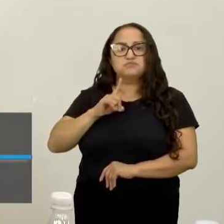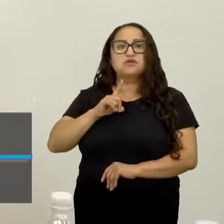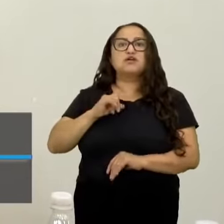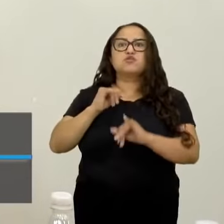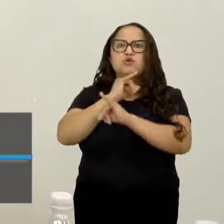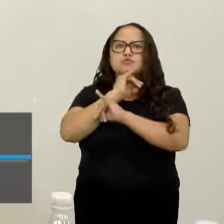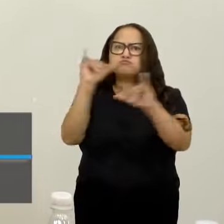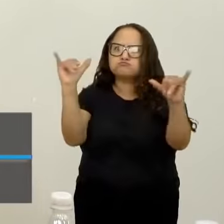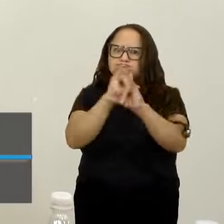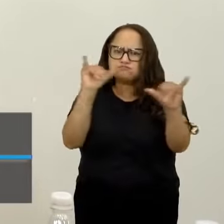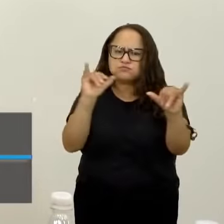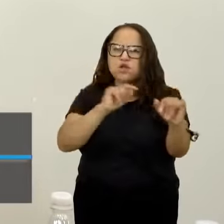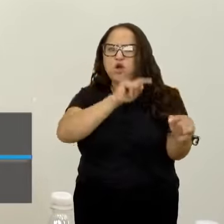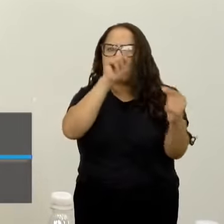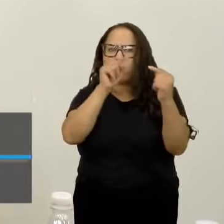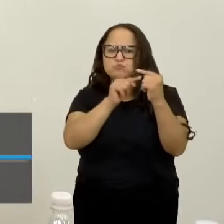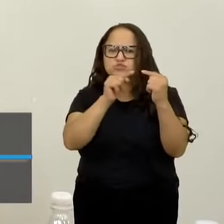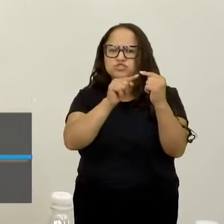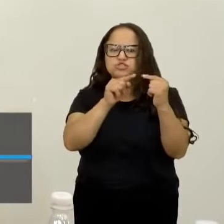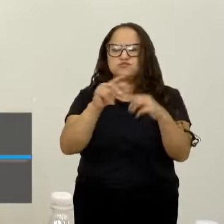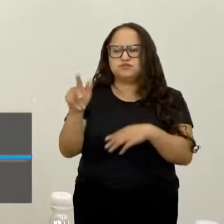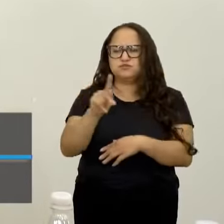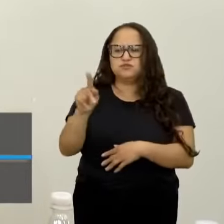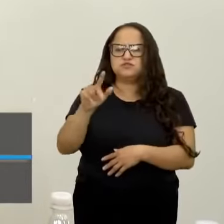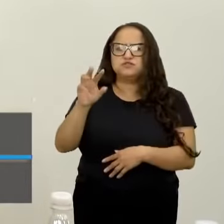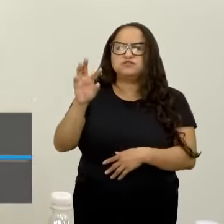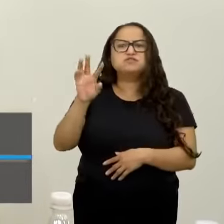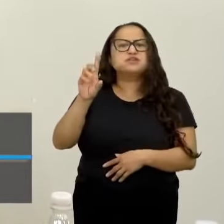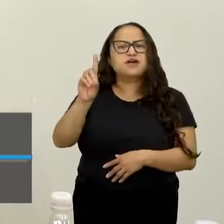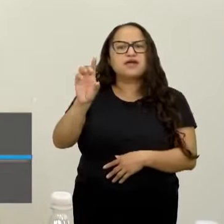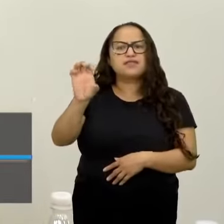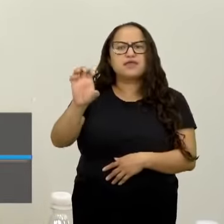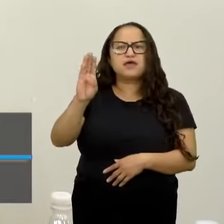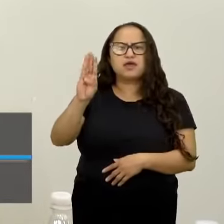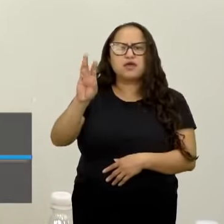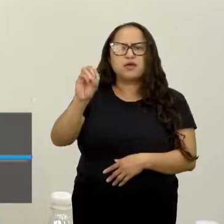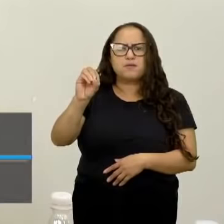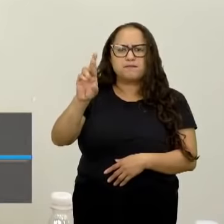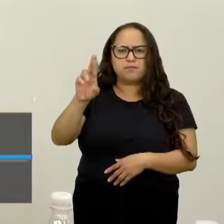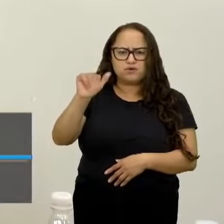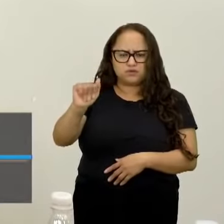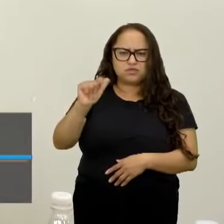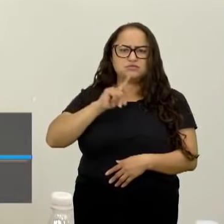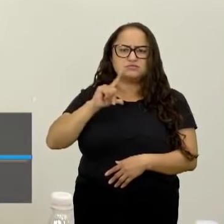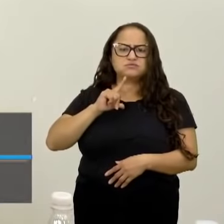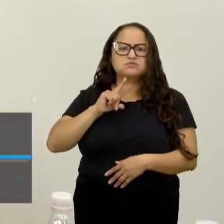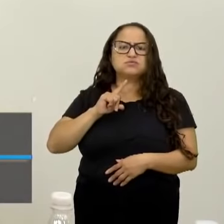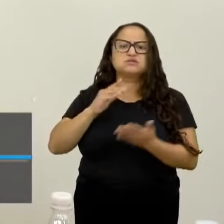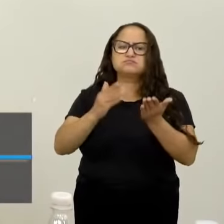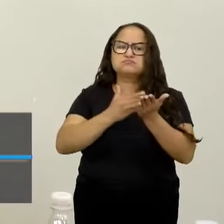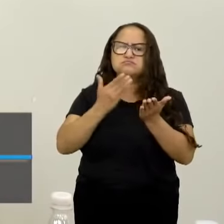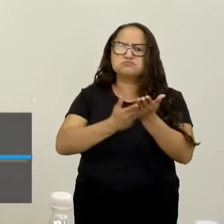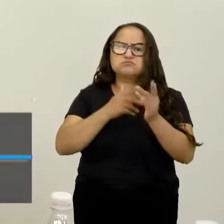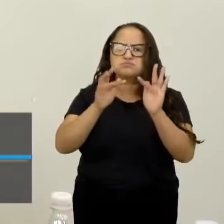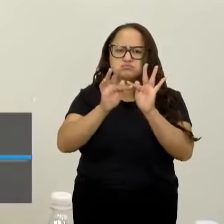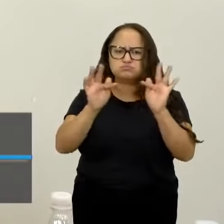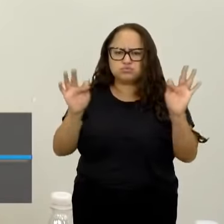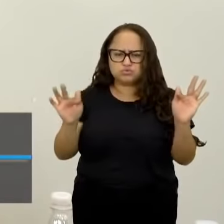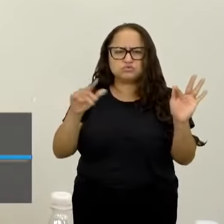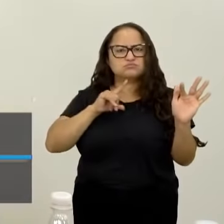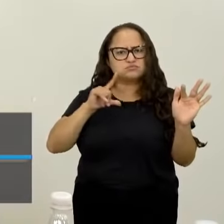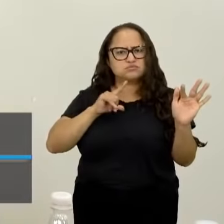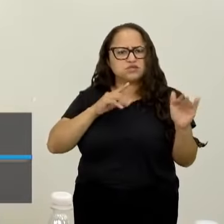público Então esse objetivo e os alunos da professora Débora o objetivo é citar o enredo do livro em linhas Gerais